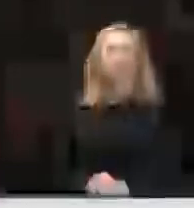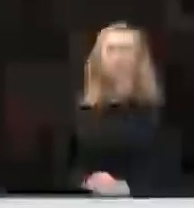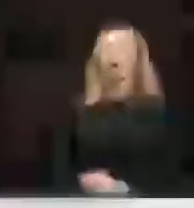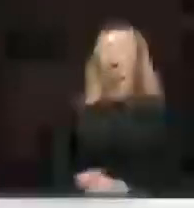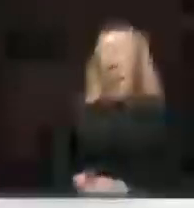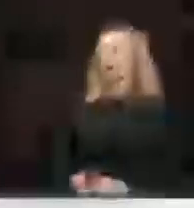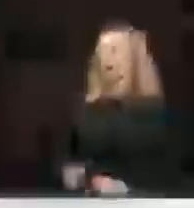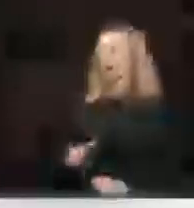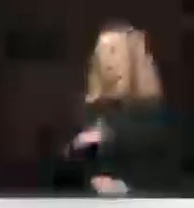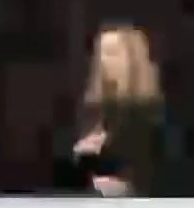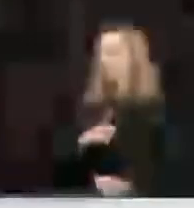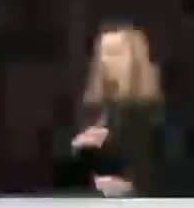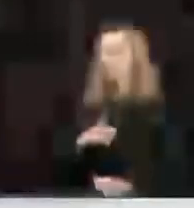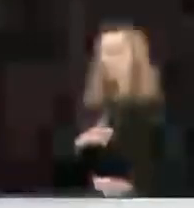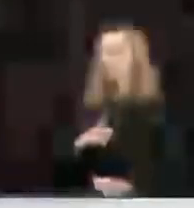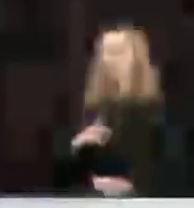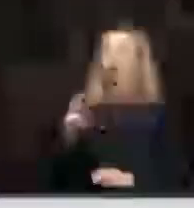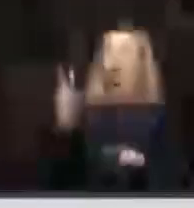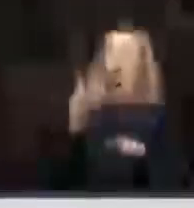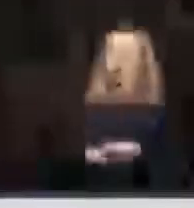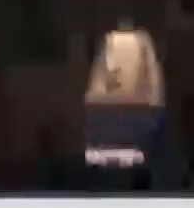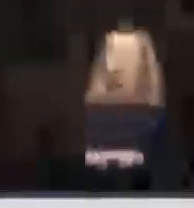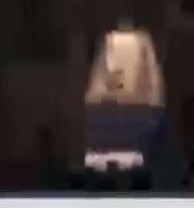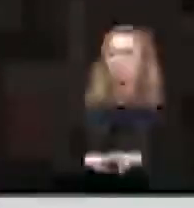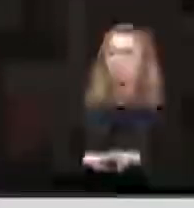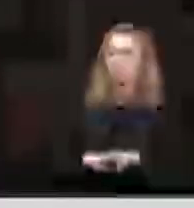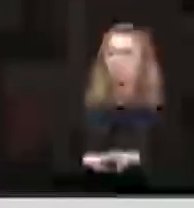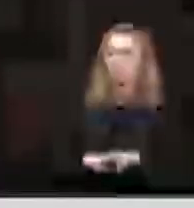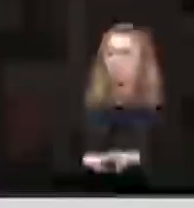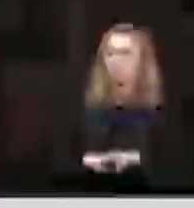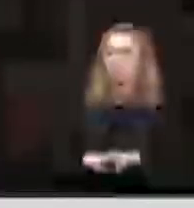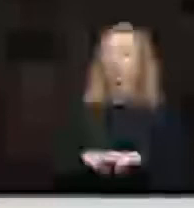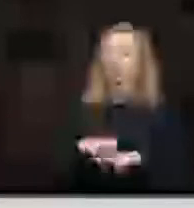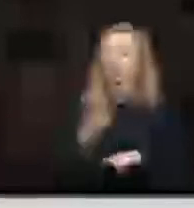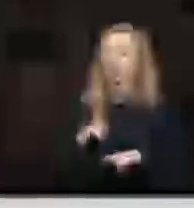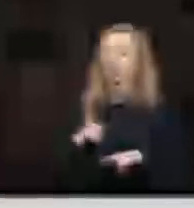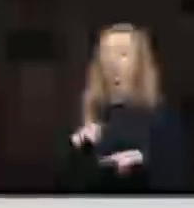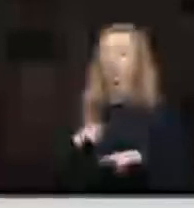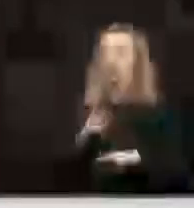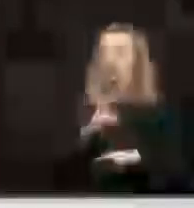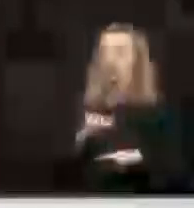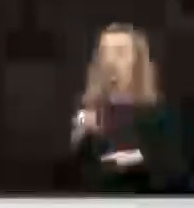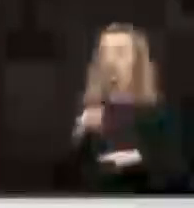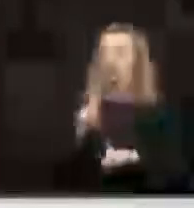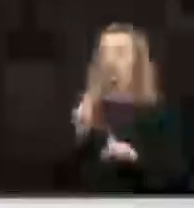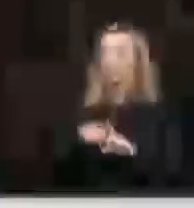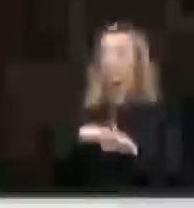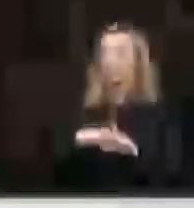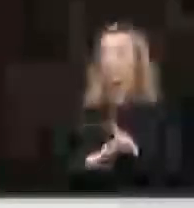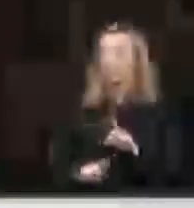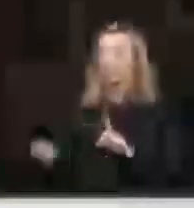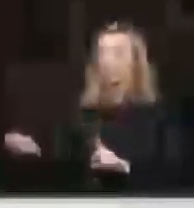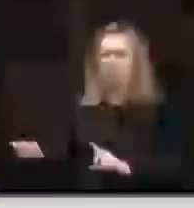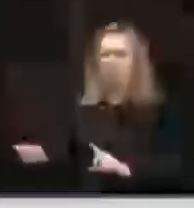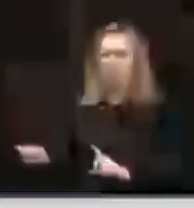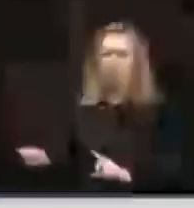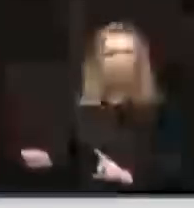provisória. A prisão provisória é uma excrescência,